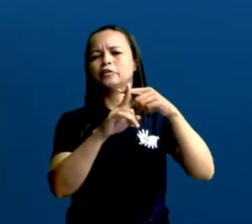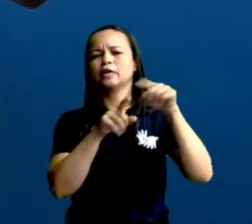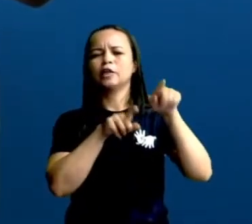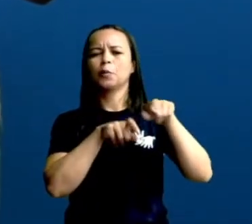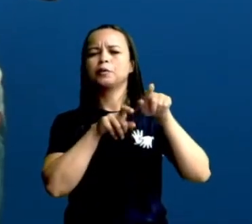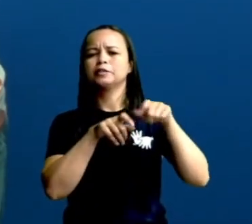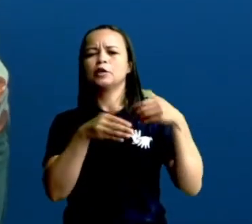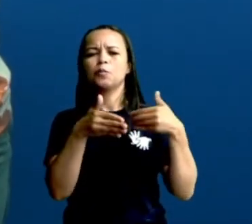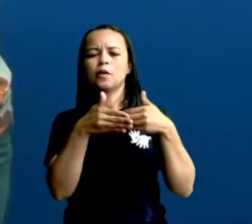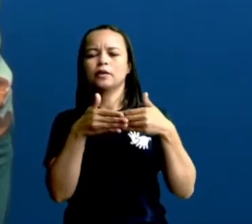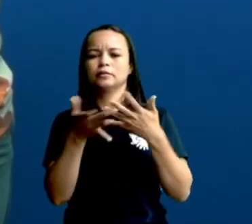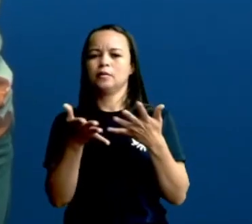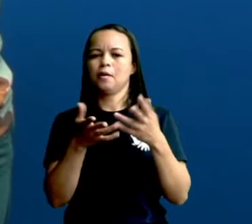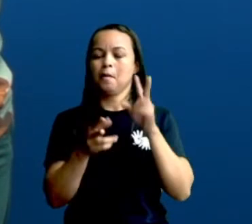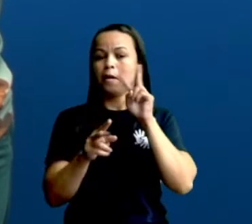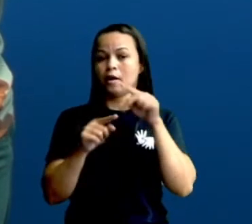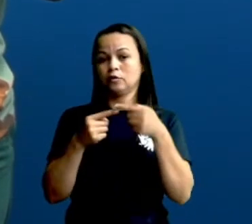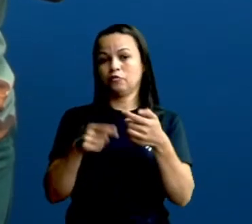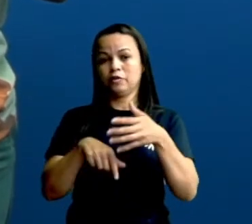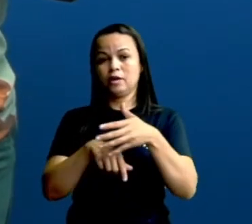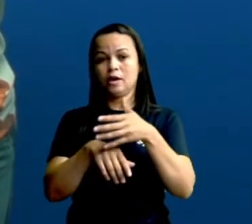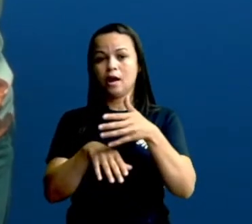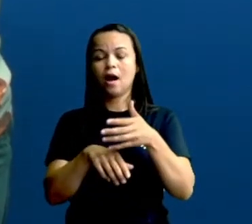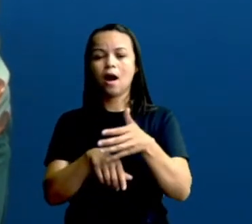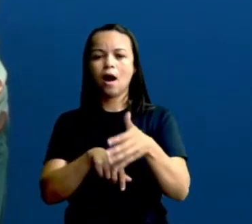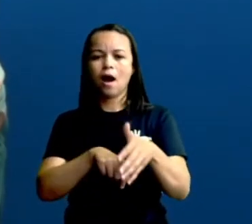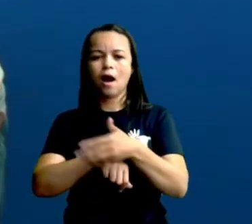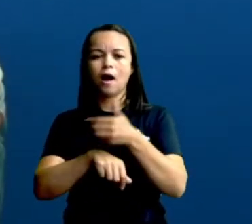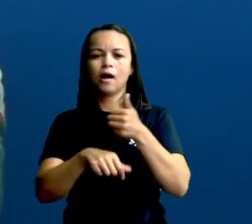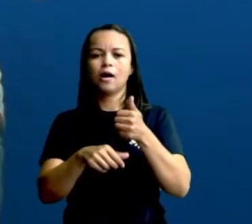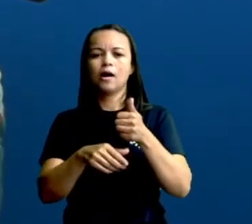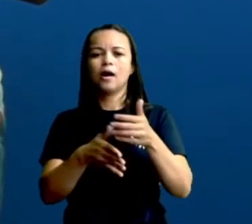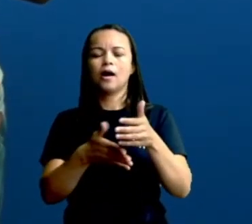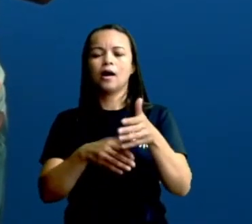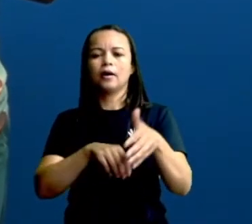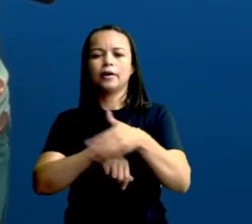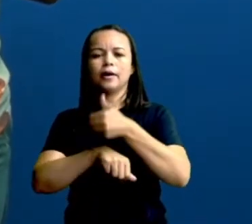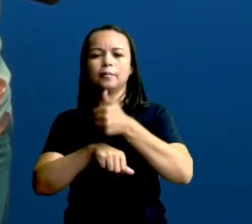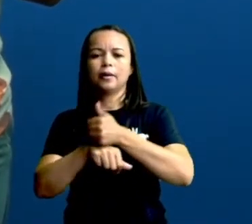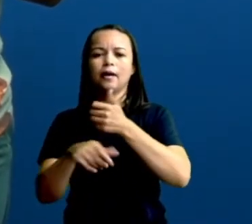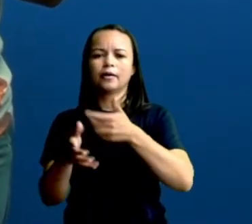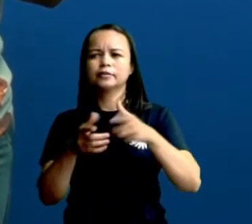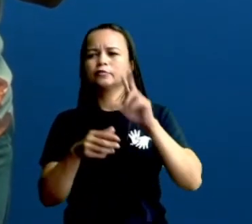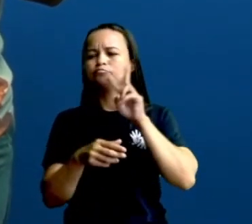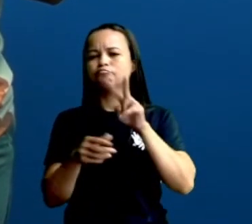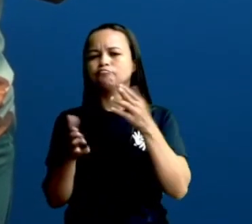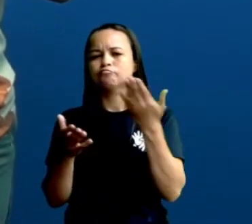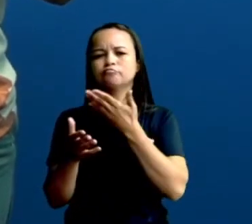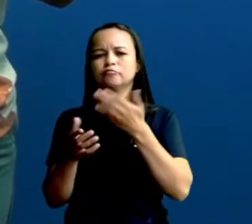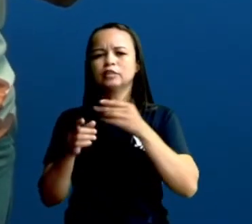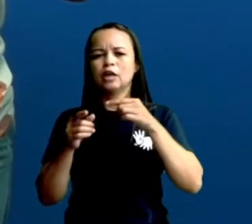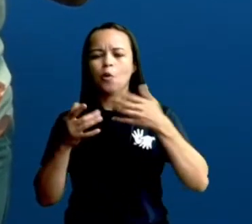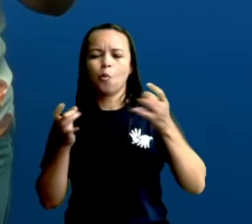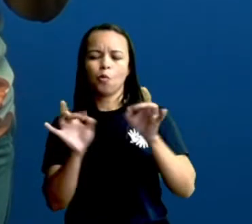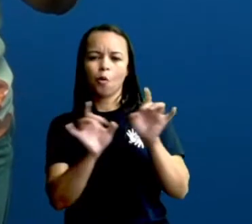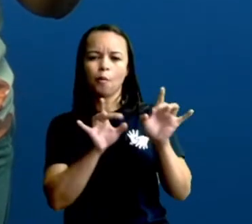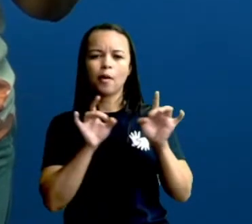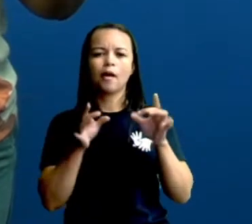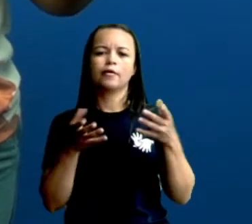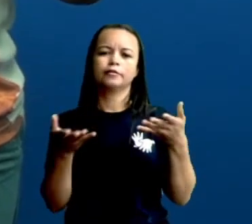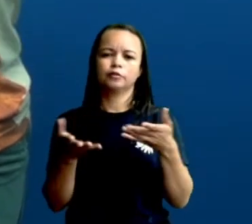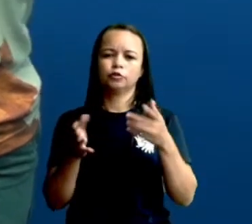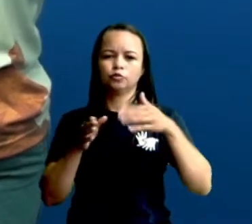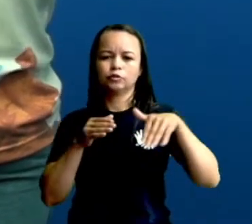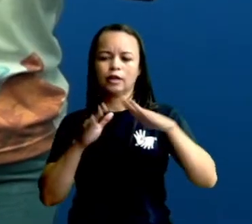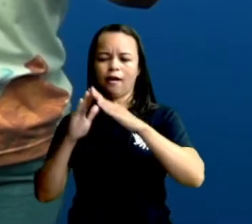mas você não via você não vê a praça construída no meio Você não viu o comércio Que tal redor como é que hoje tem você não via as